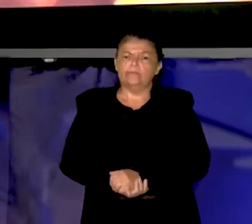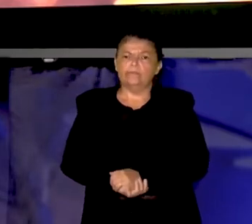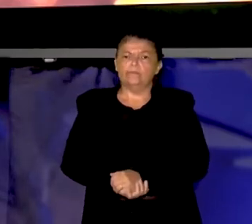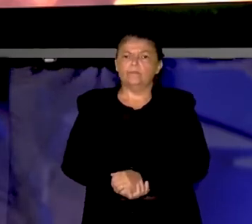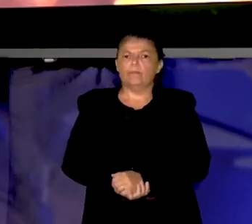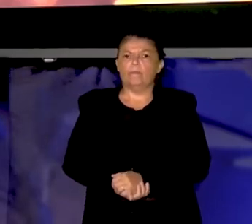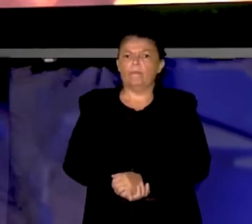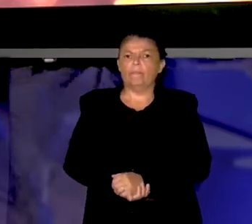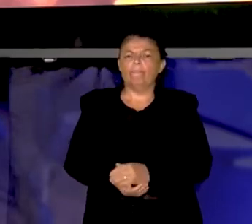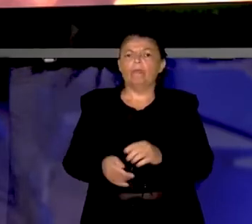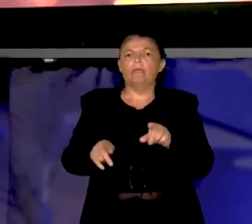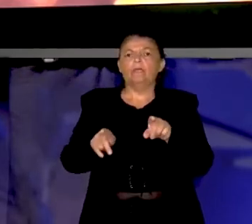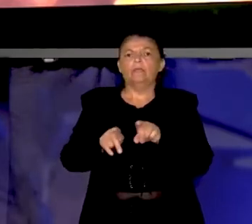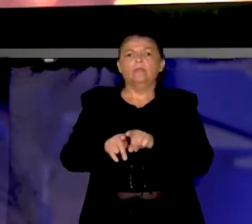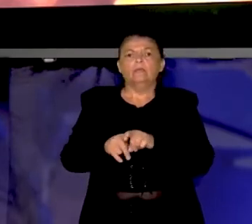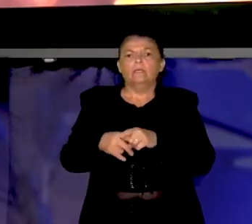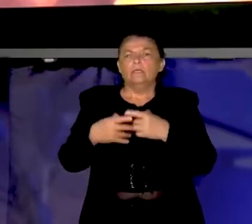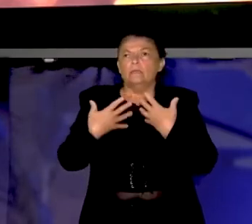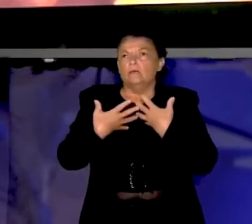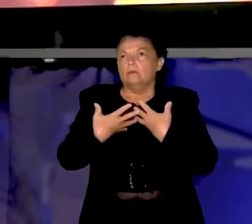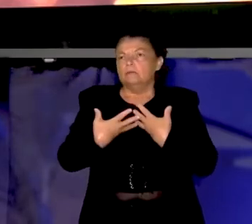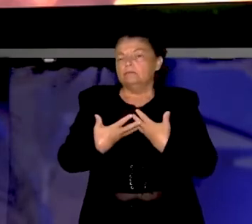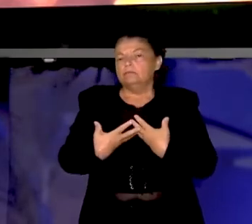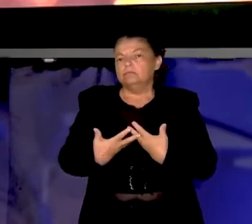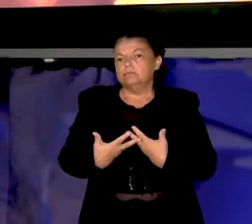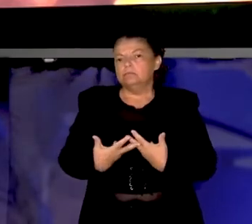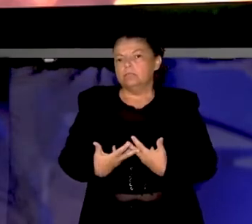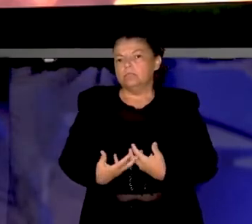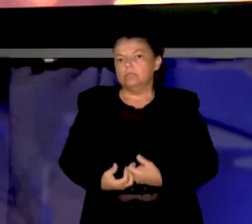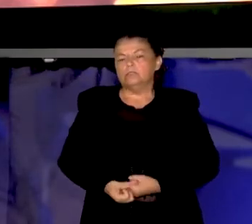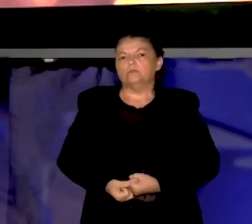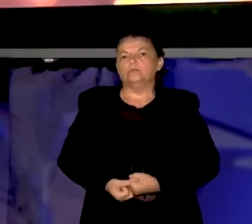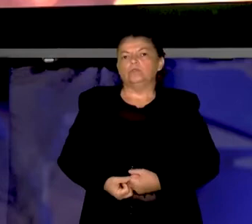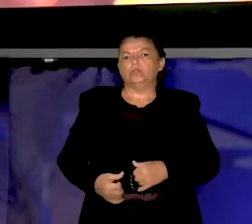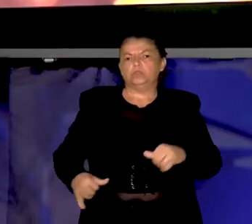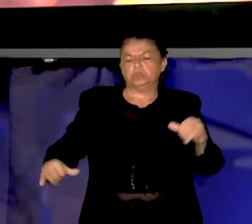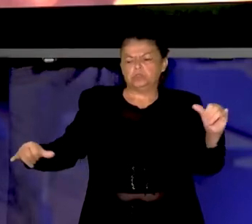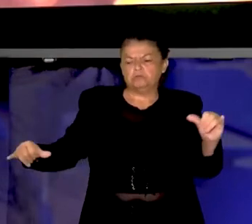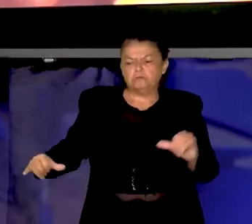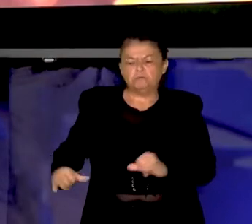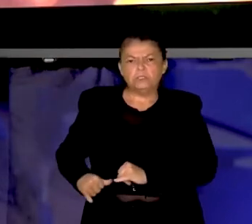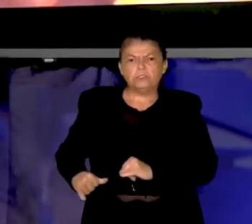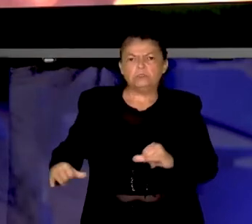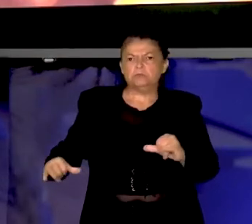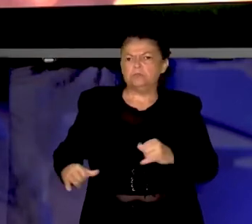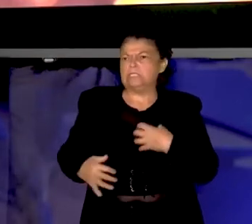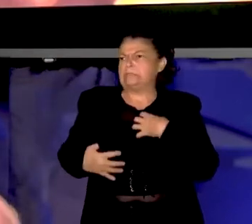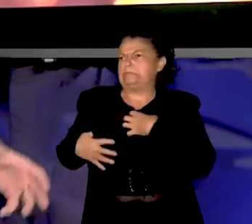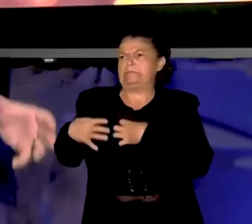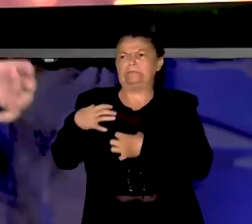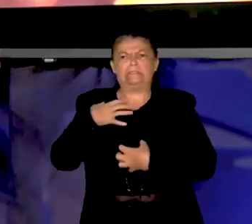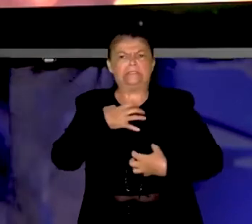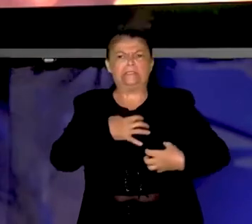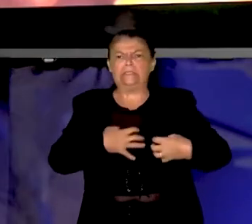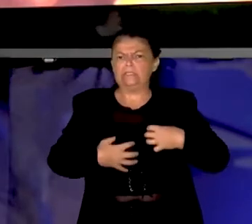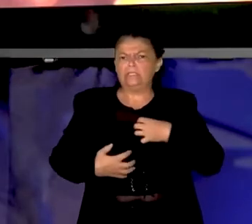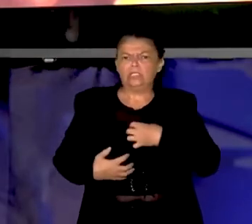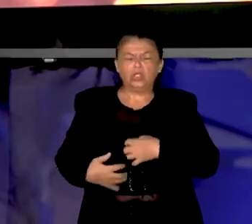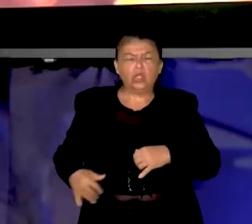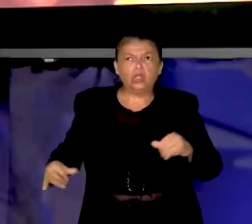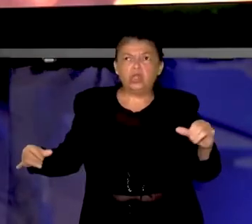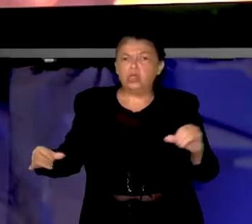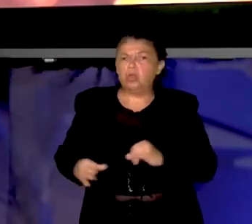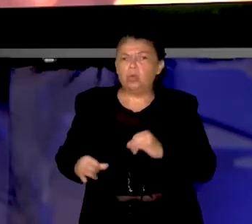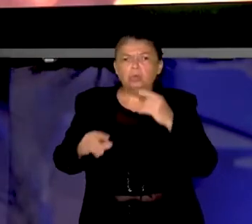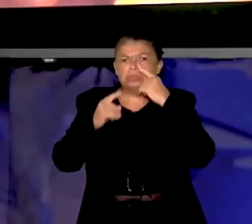seja, eles estavam cansados, não aguentavam mais tanto sofrimento, por isso mesmo fugiram, se encontraram